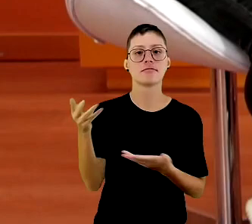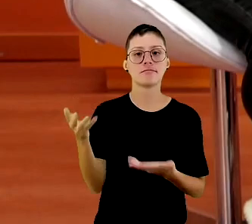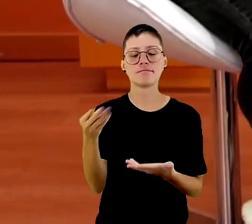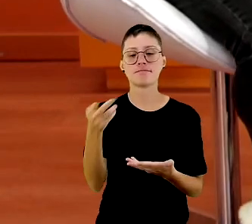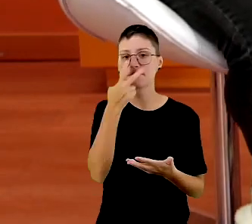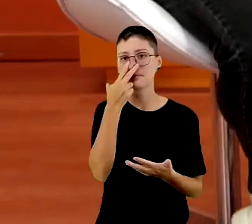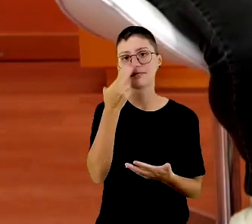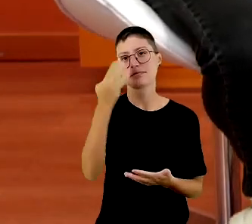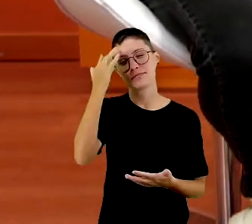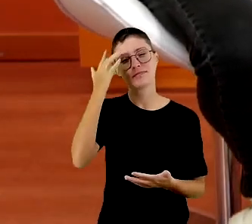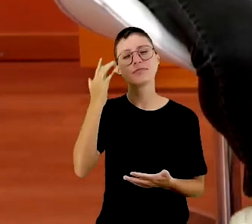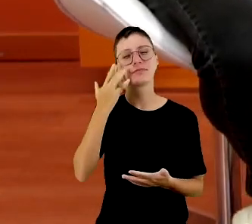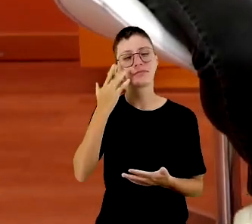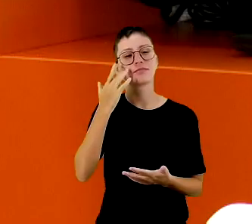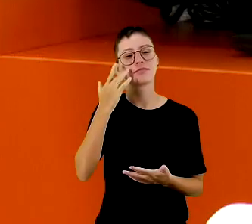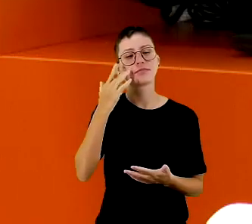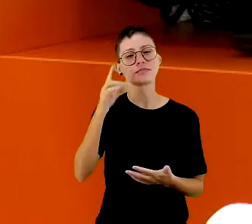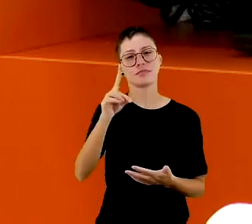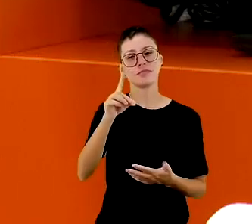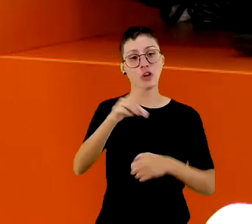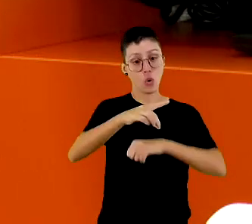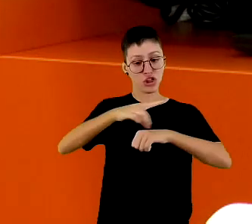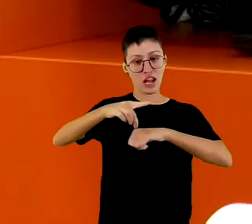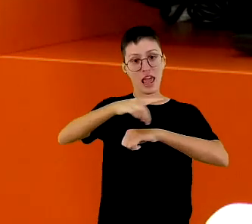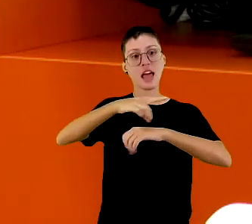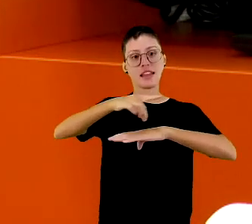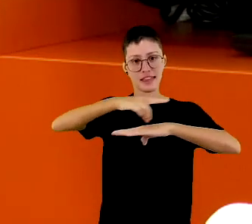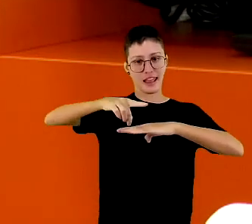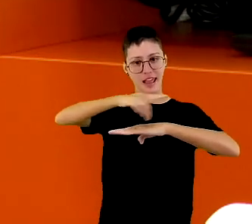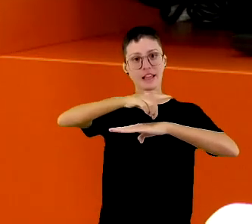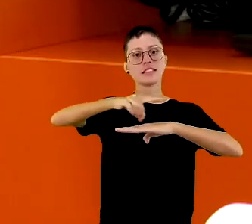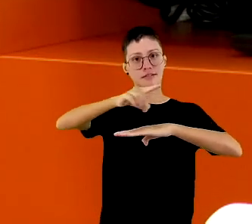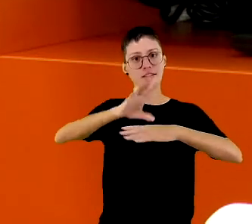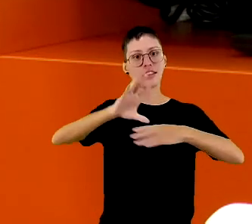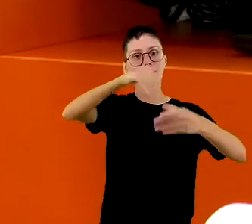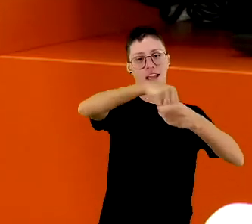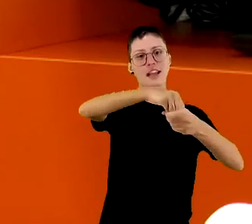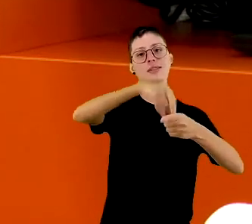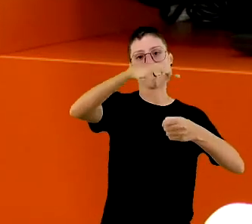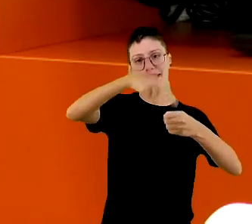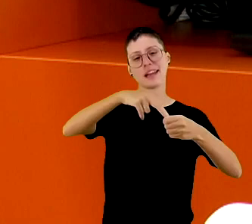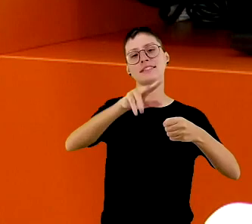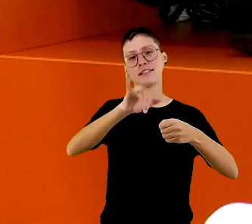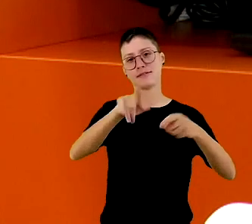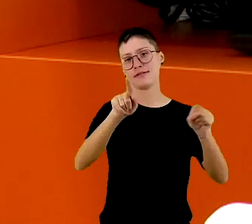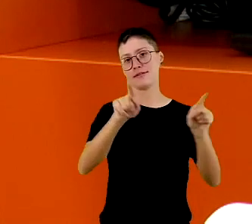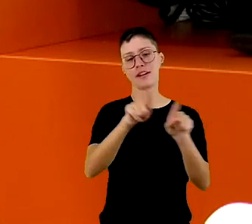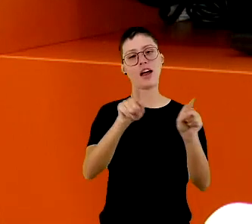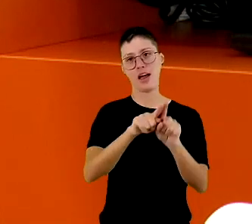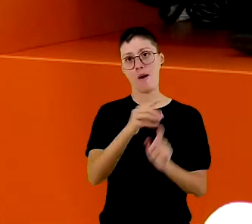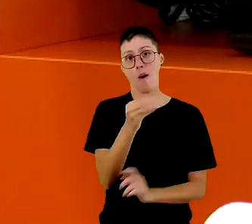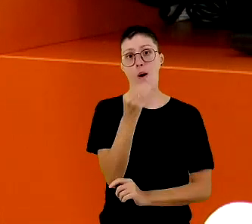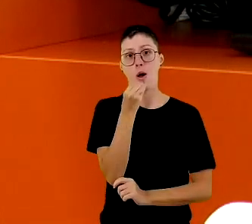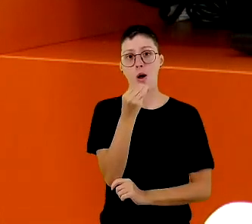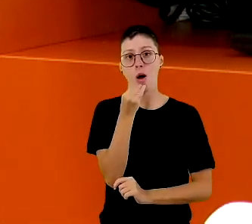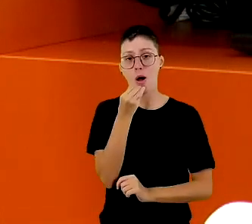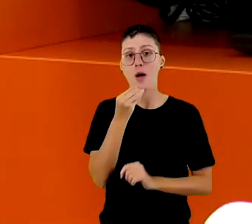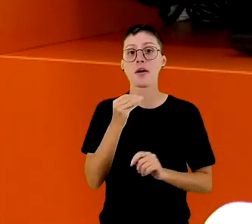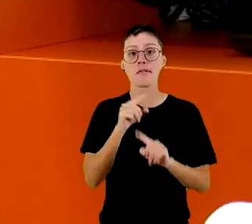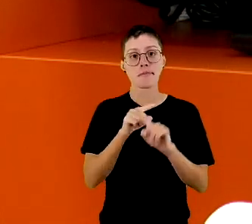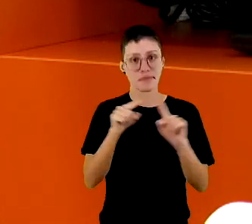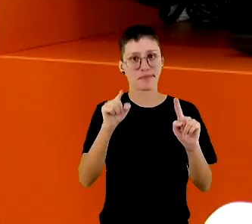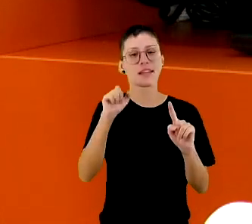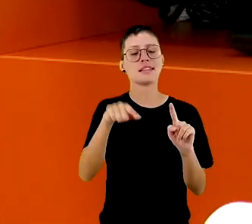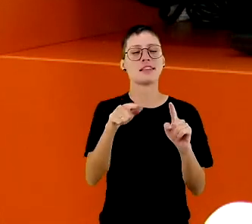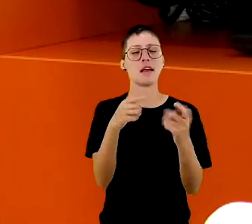eu acho que o Drex vai vir, vai entrar também dentro da Raizen, obviamente. Mas aí acho que é uma conversa para daqui a